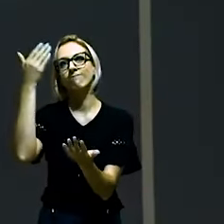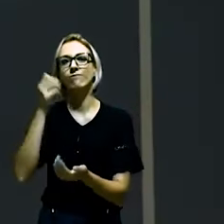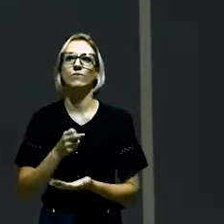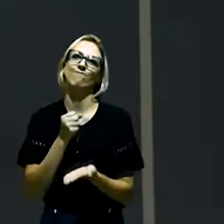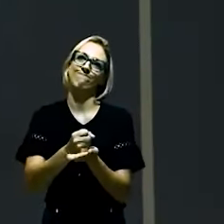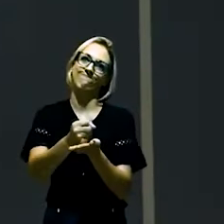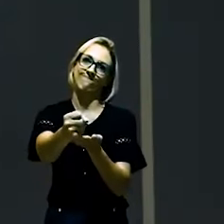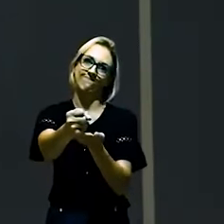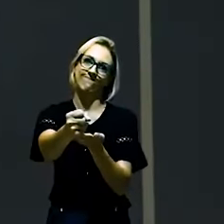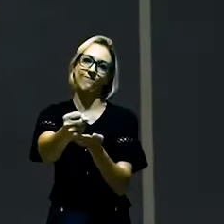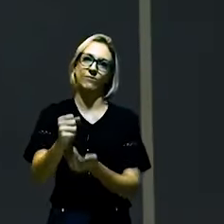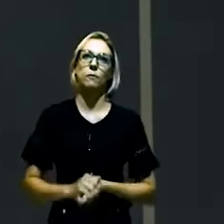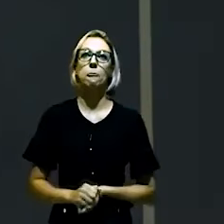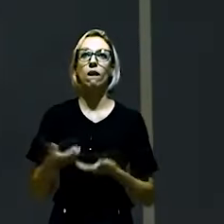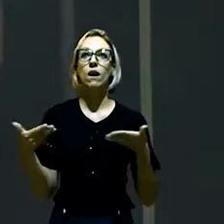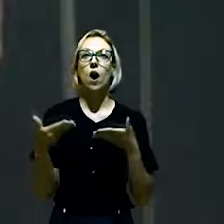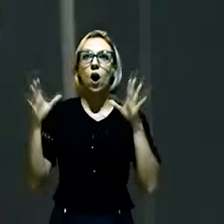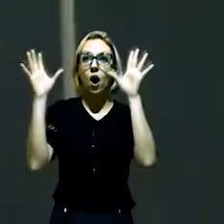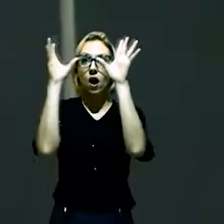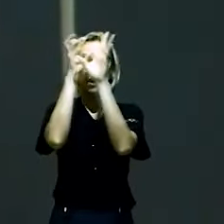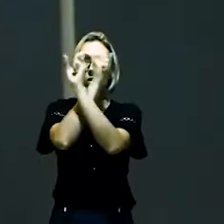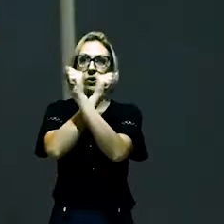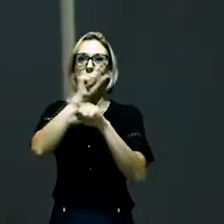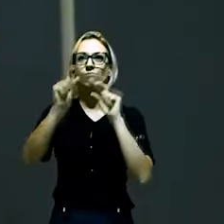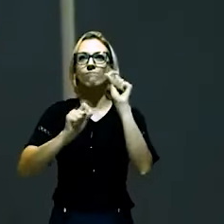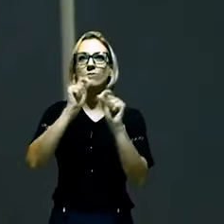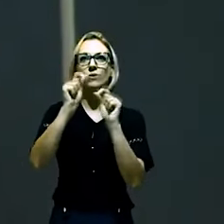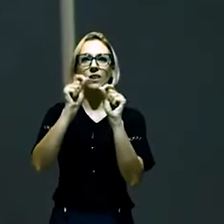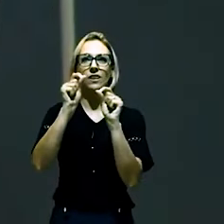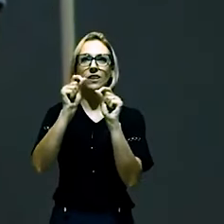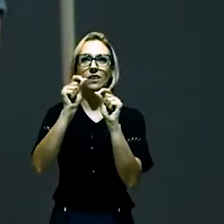Mas hoje é noite da gente tentar